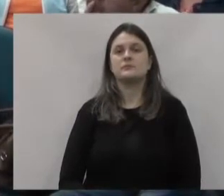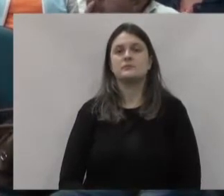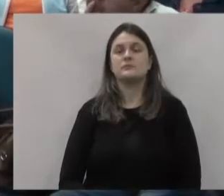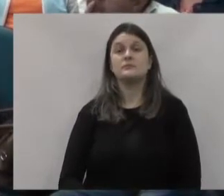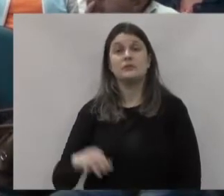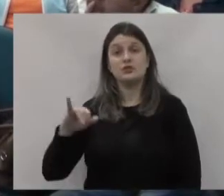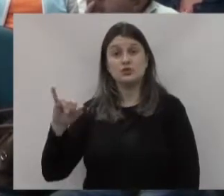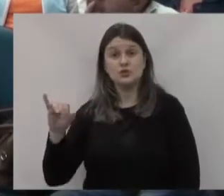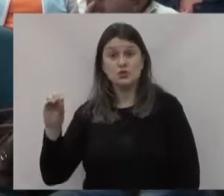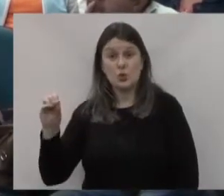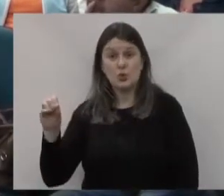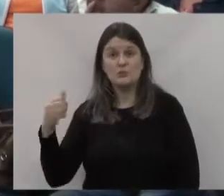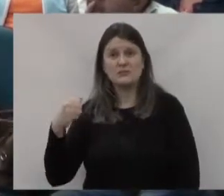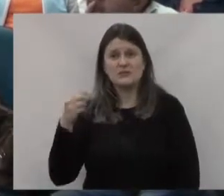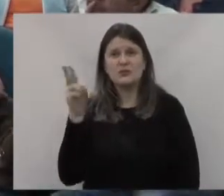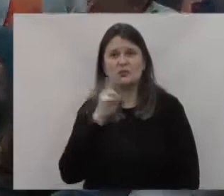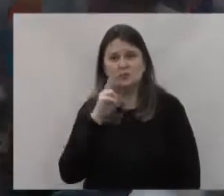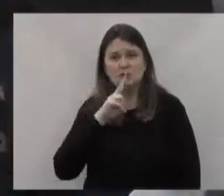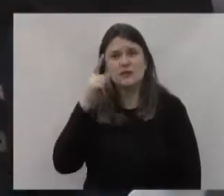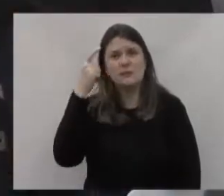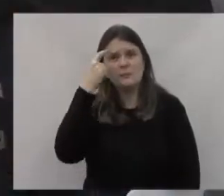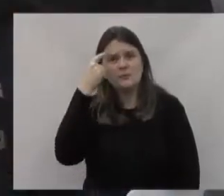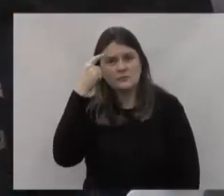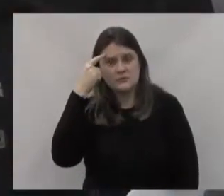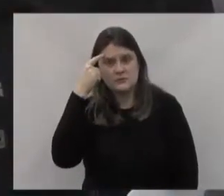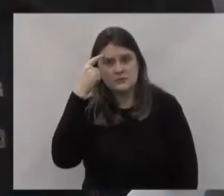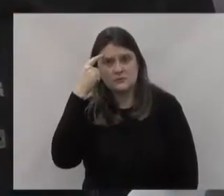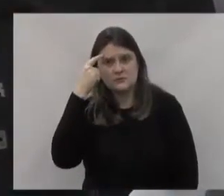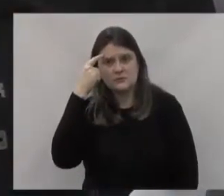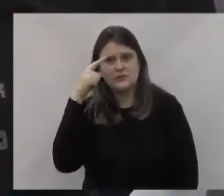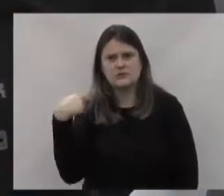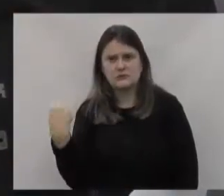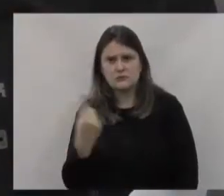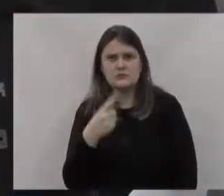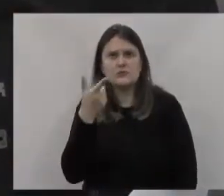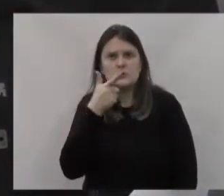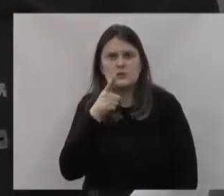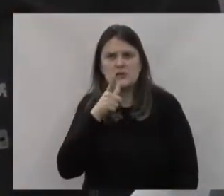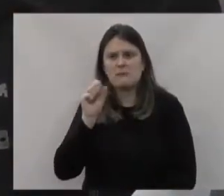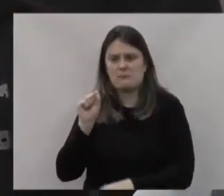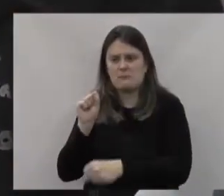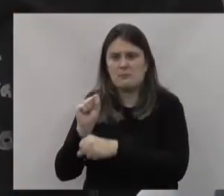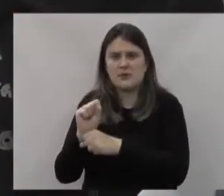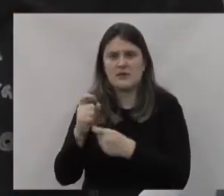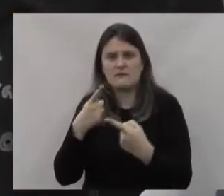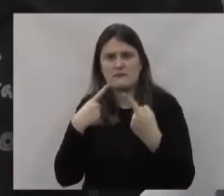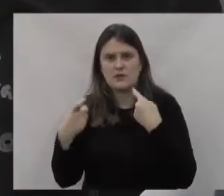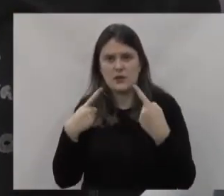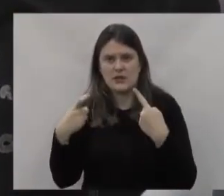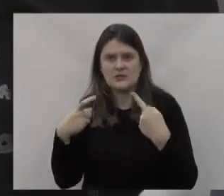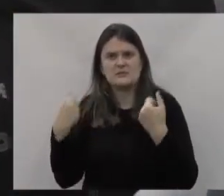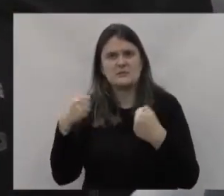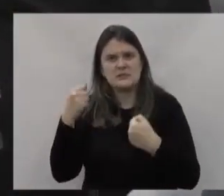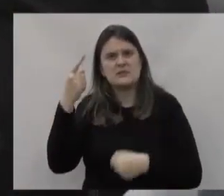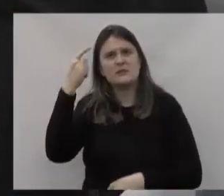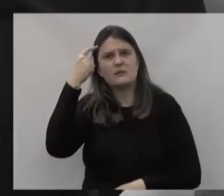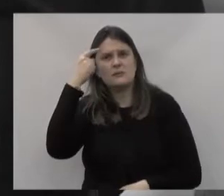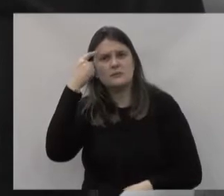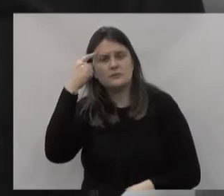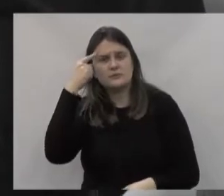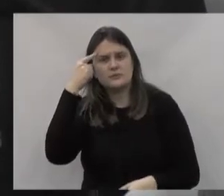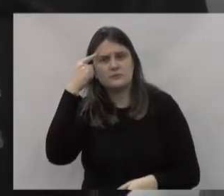A Jo precisa urgentemente repensar. Para a gente conseguir quebrar esse ciclo de violência da Jo, a gente precisa